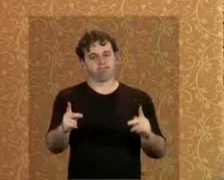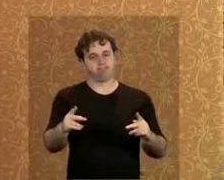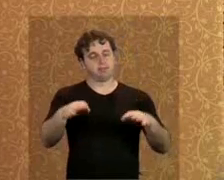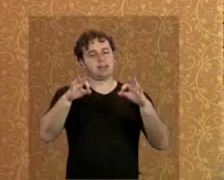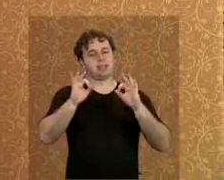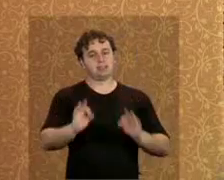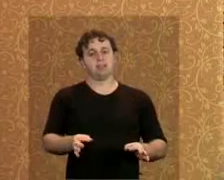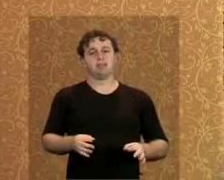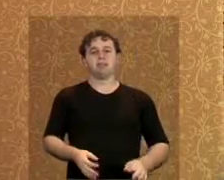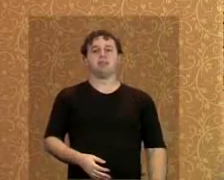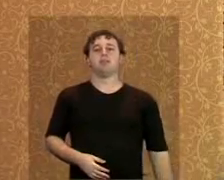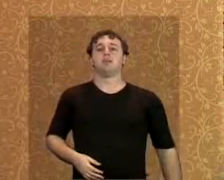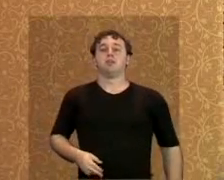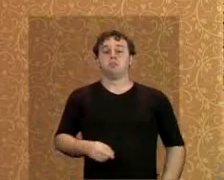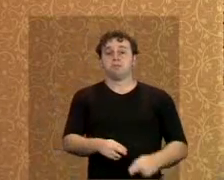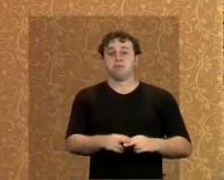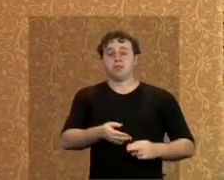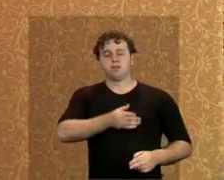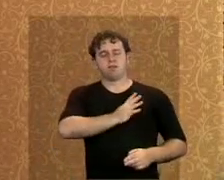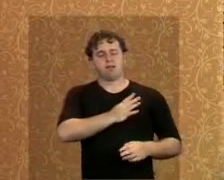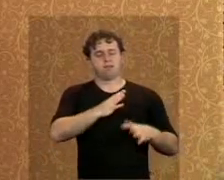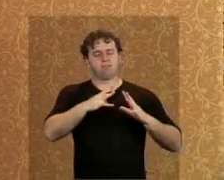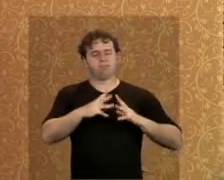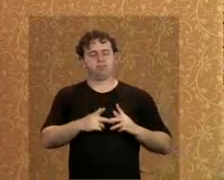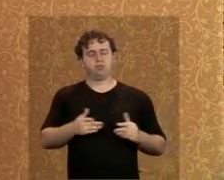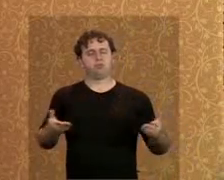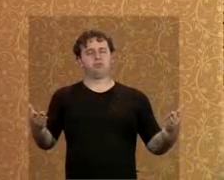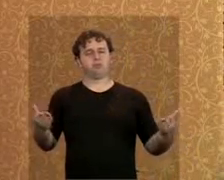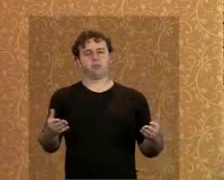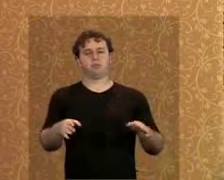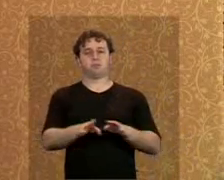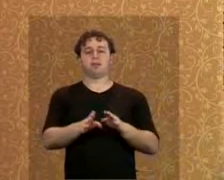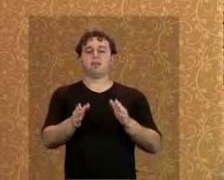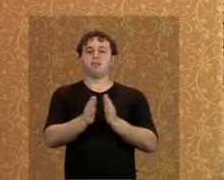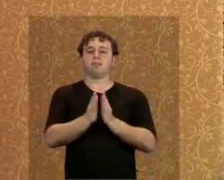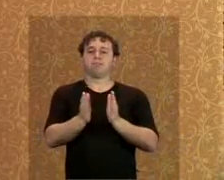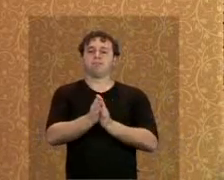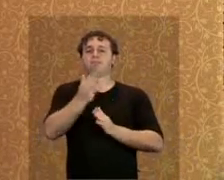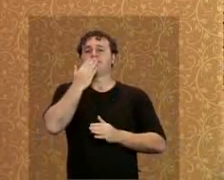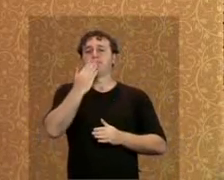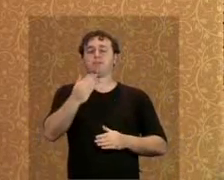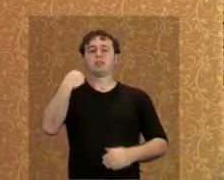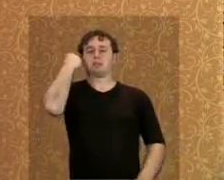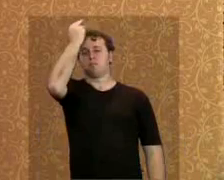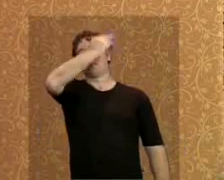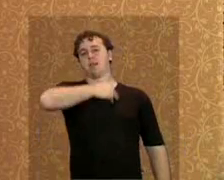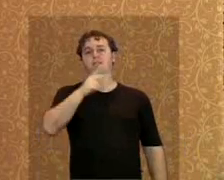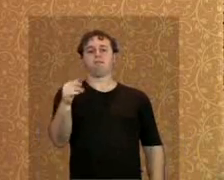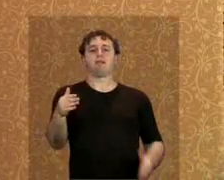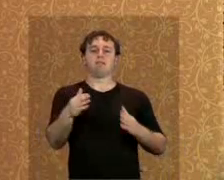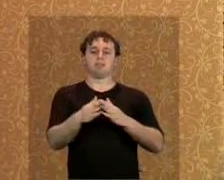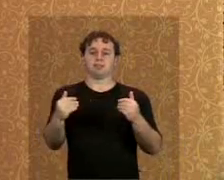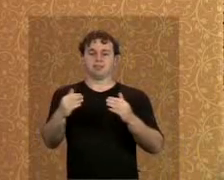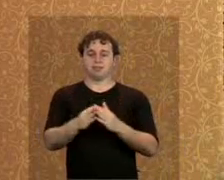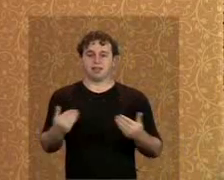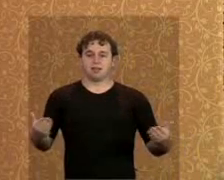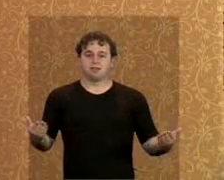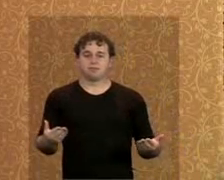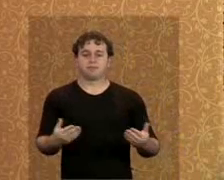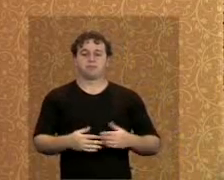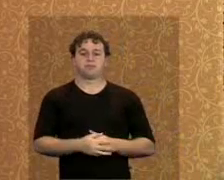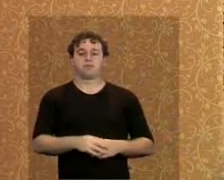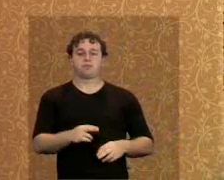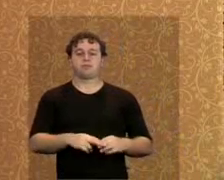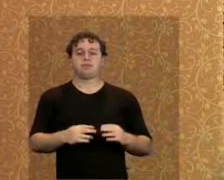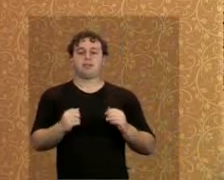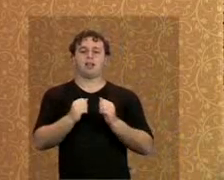e eu tenho certeza que com a pureza do seu coração, através das intenções anunciadas, a Virgem Santíssima já está intercedendo. Por